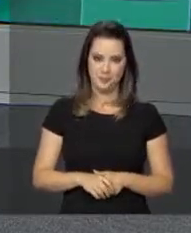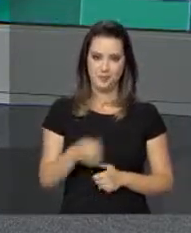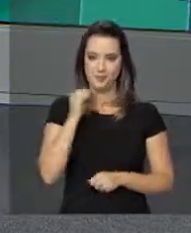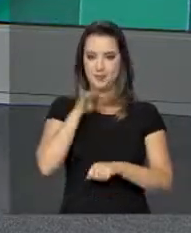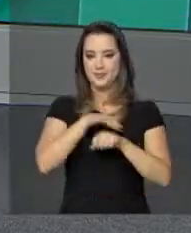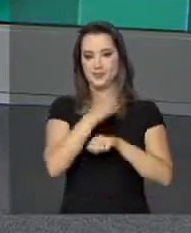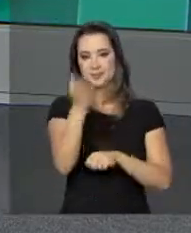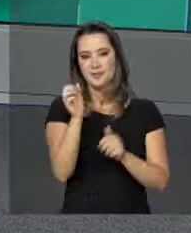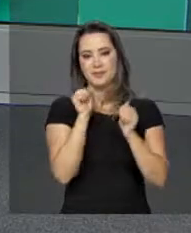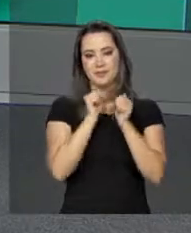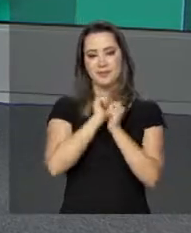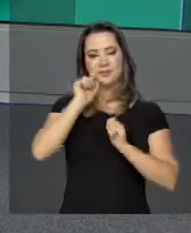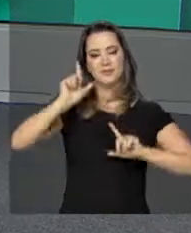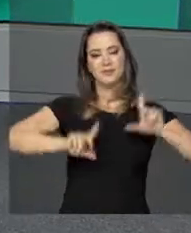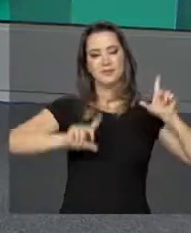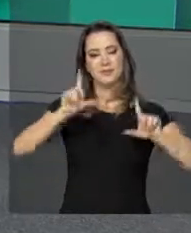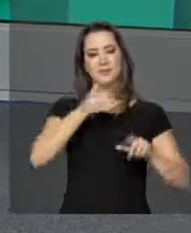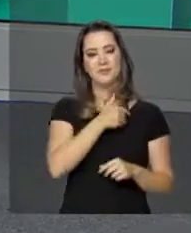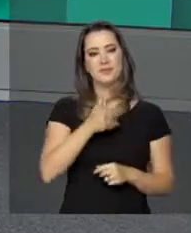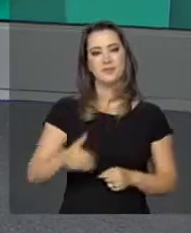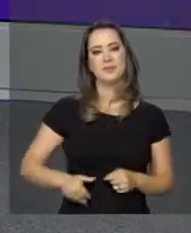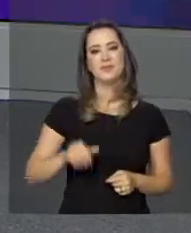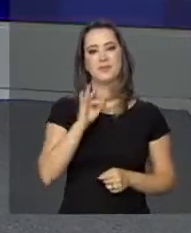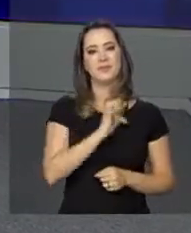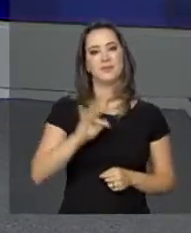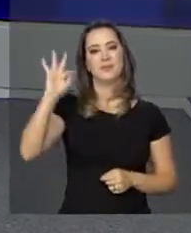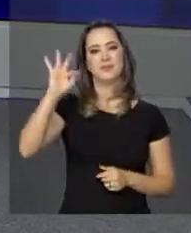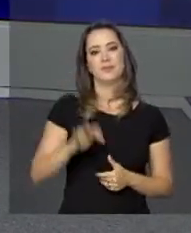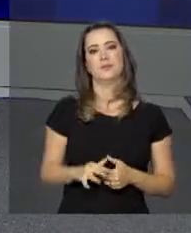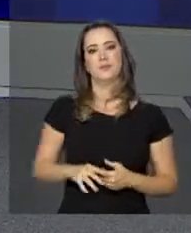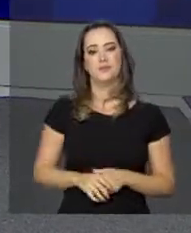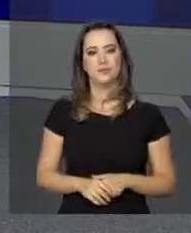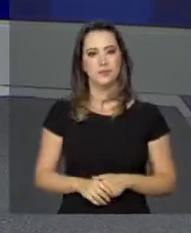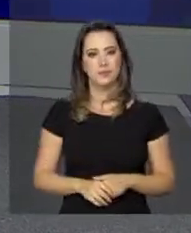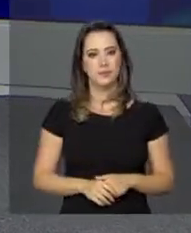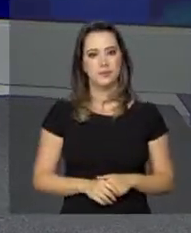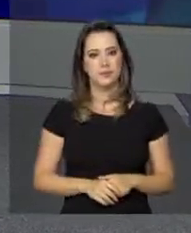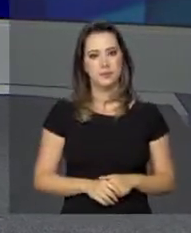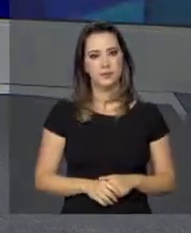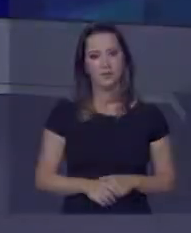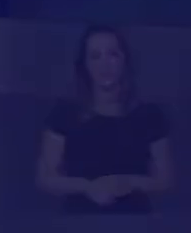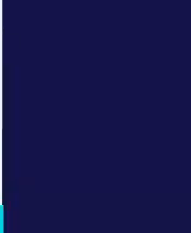Uma boa noite para você e continue com a gente aqui na NBR, TV do Governo Federal.